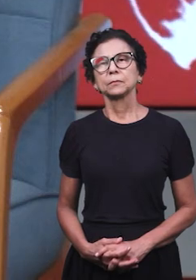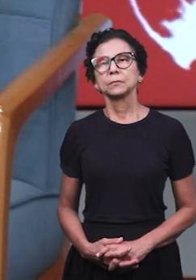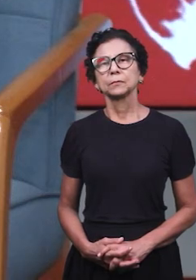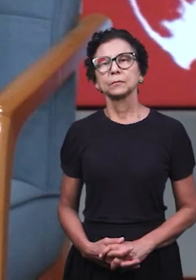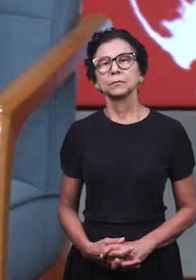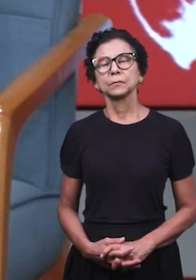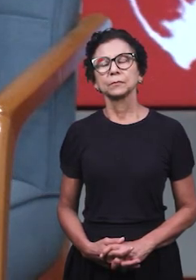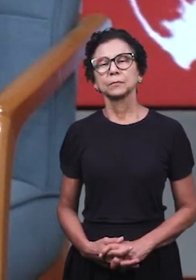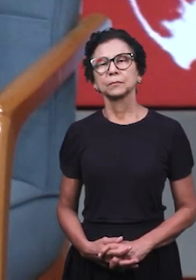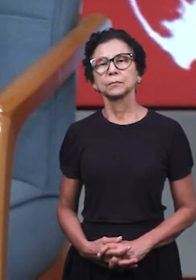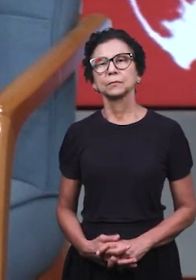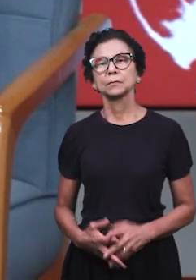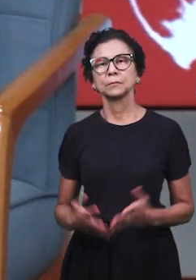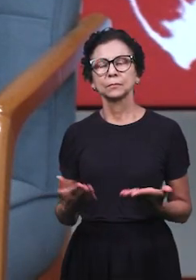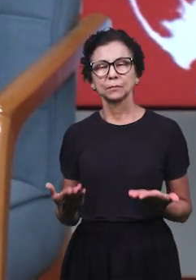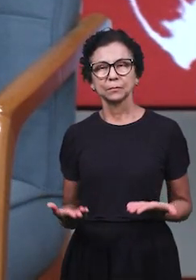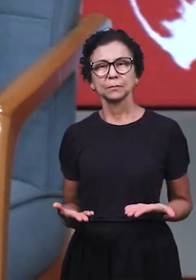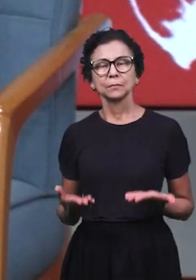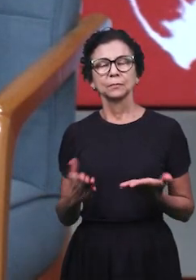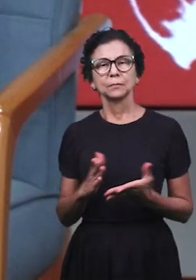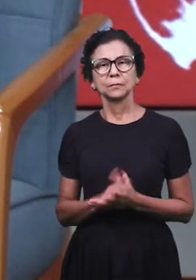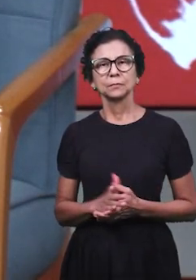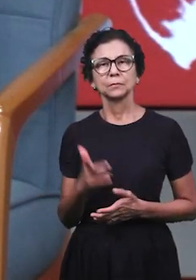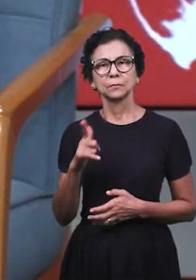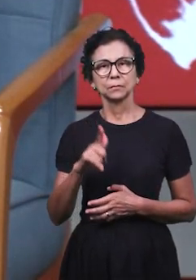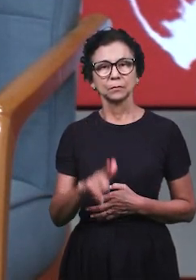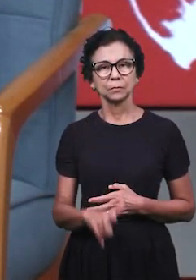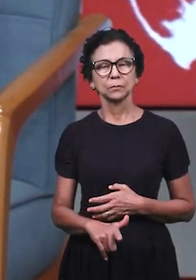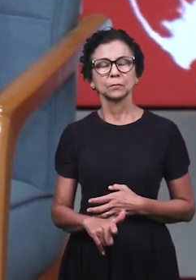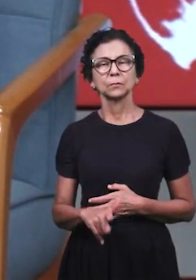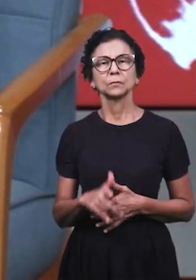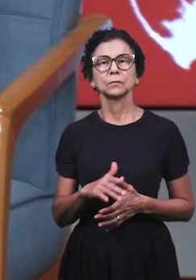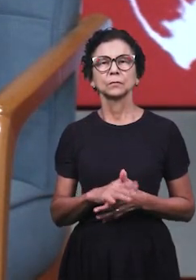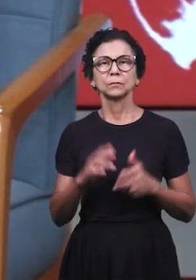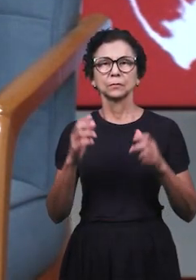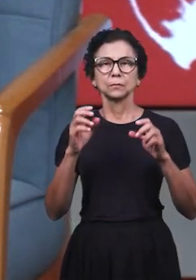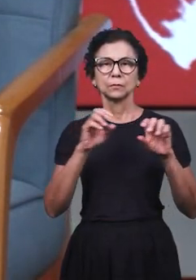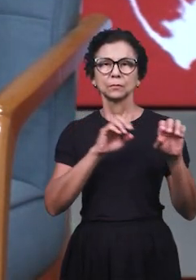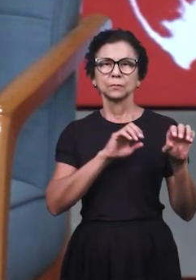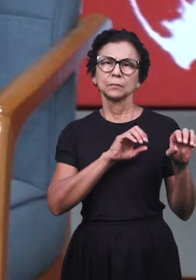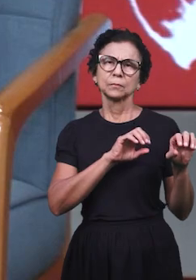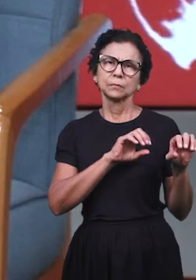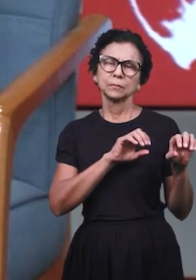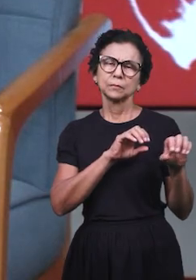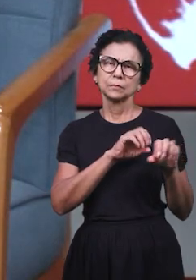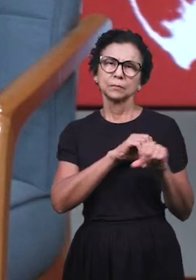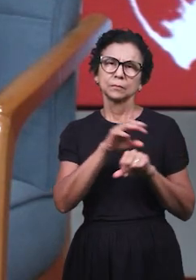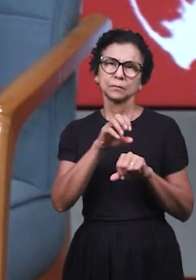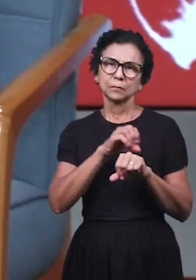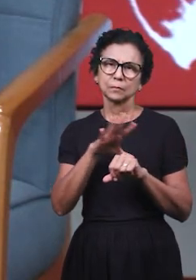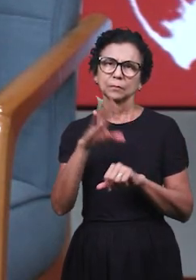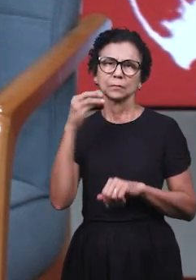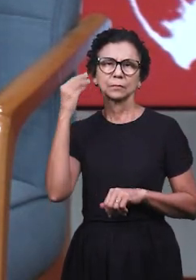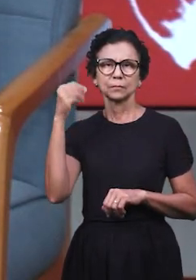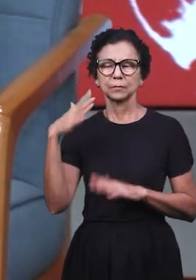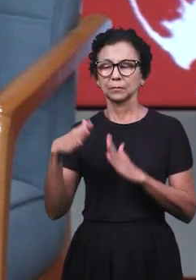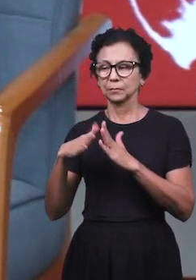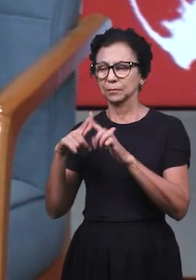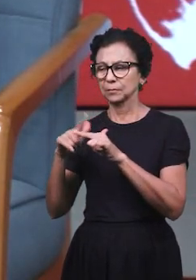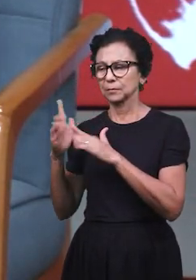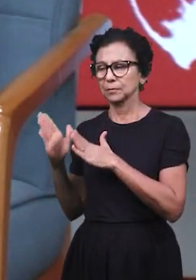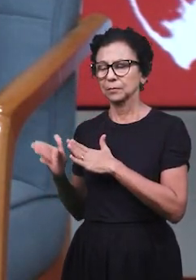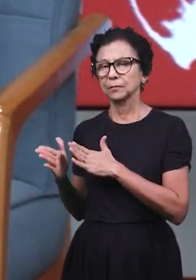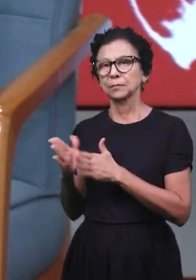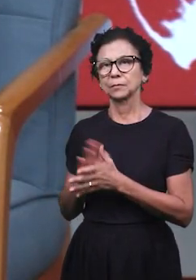aqui sobre essas experiências da igreja, e repito a você que